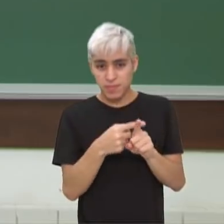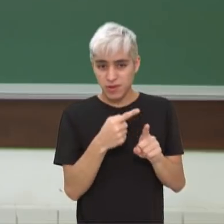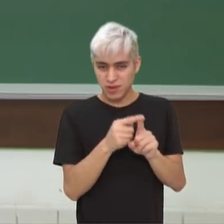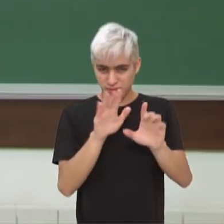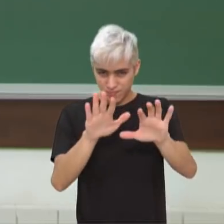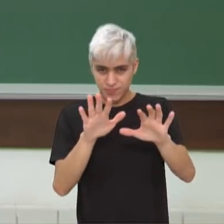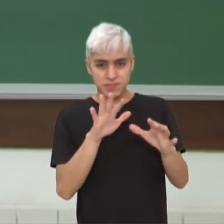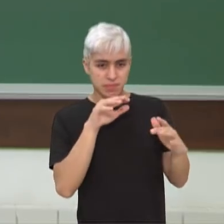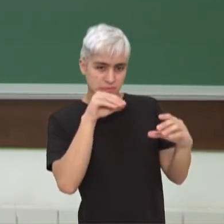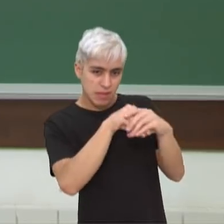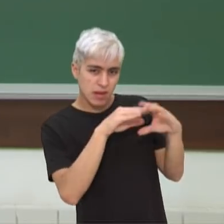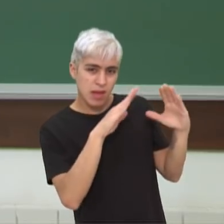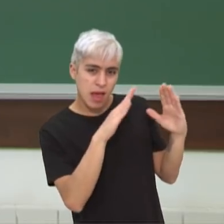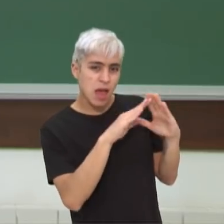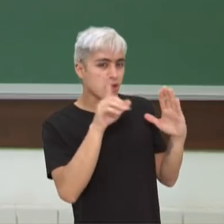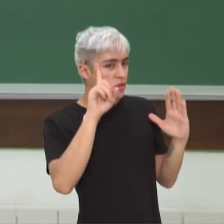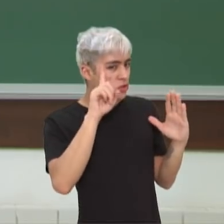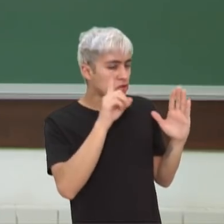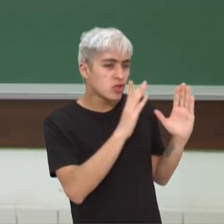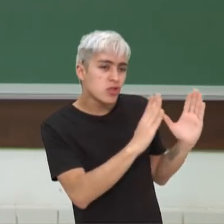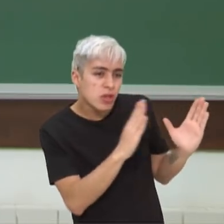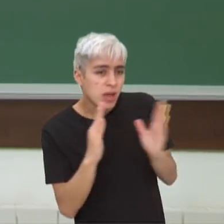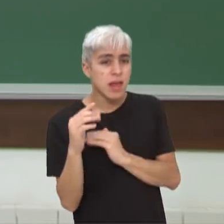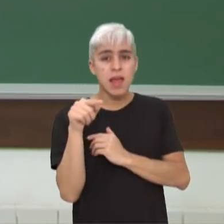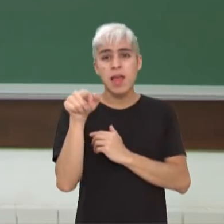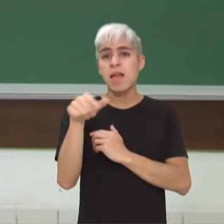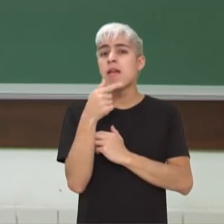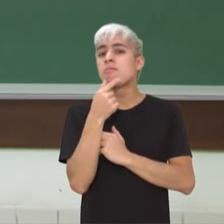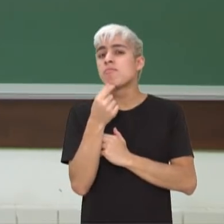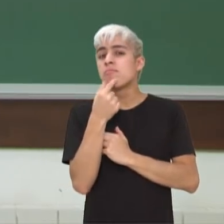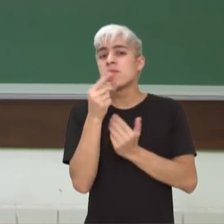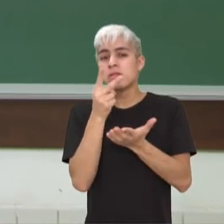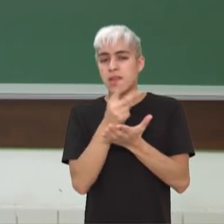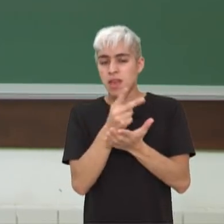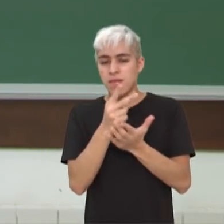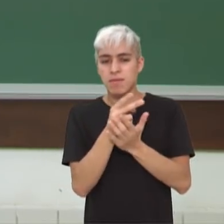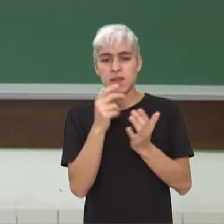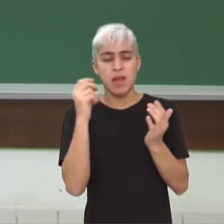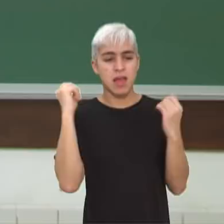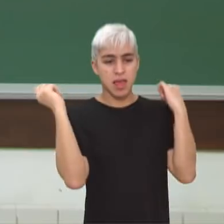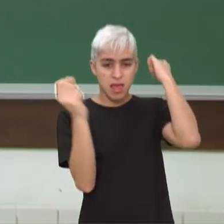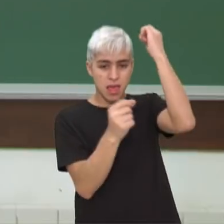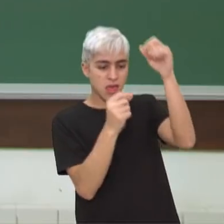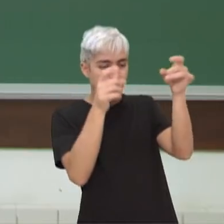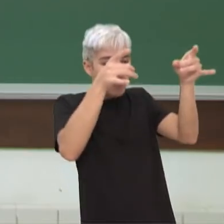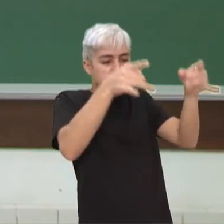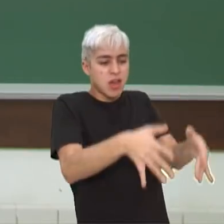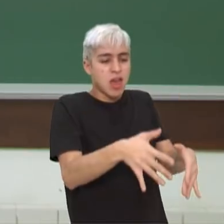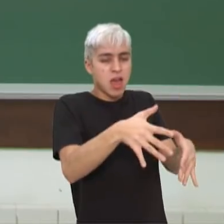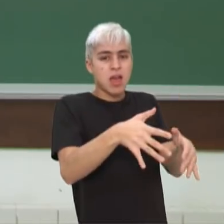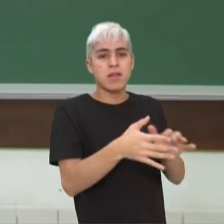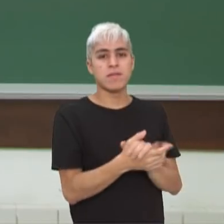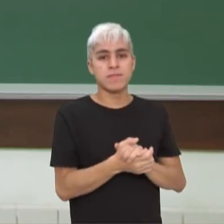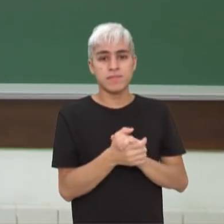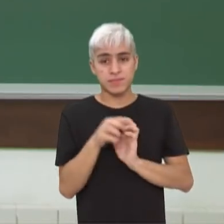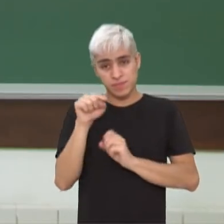atividade, alguma rotina do dia a dia, esse menino ele estava ali, acabava jogando o casaco no chão, então o chefe dele